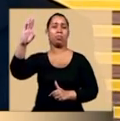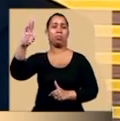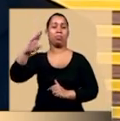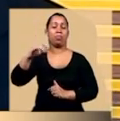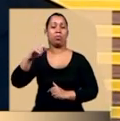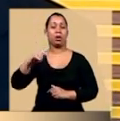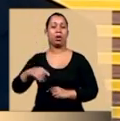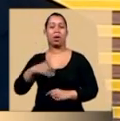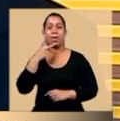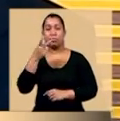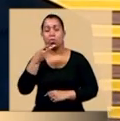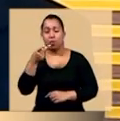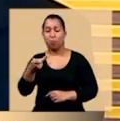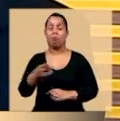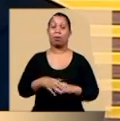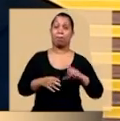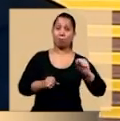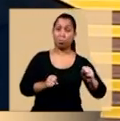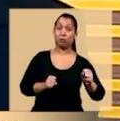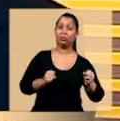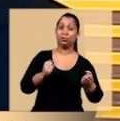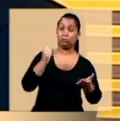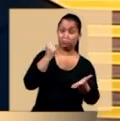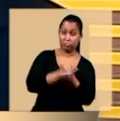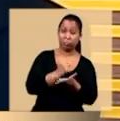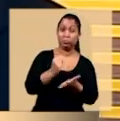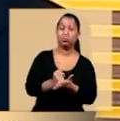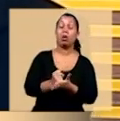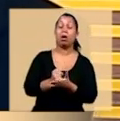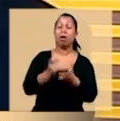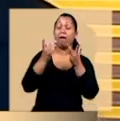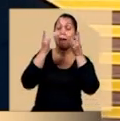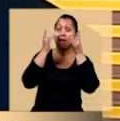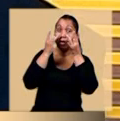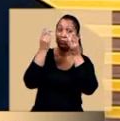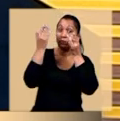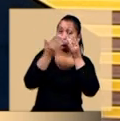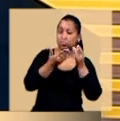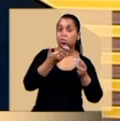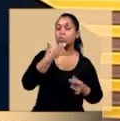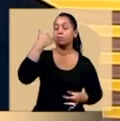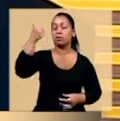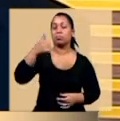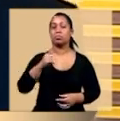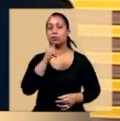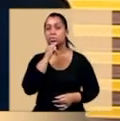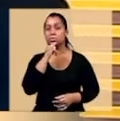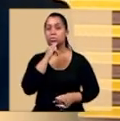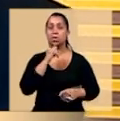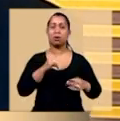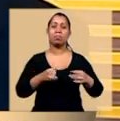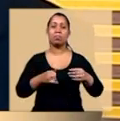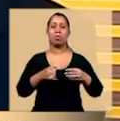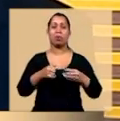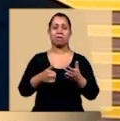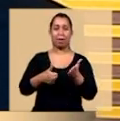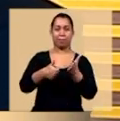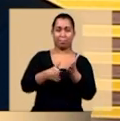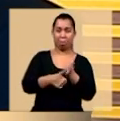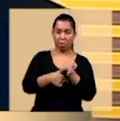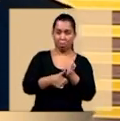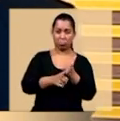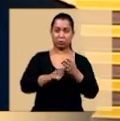tem aptidão para a prova, ele pode manipular esse documento ou outro, a testemunha tem tanto valor. Né? Você fala, olha, um cartão de ponto